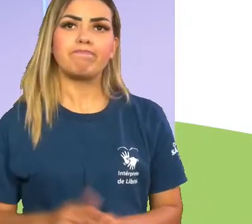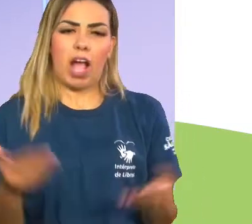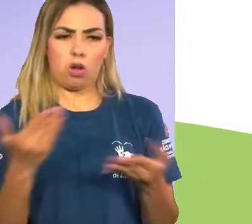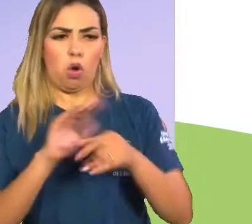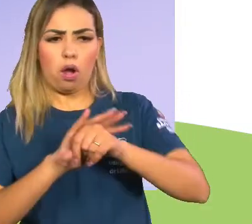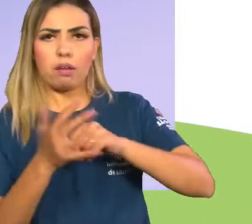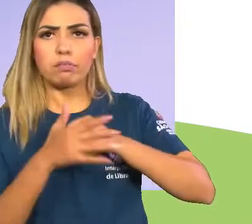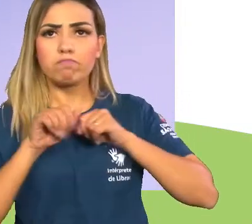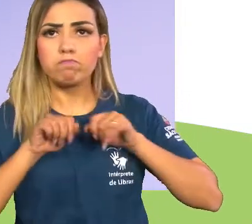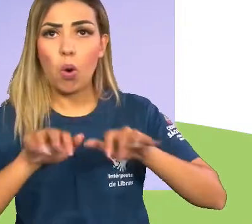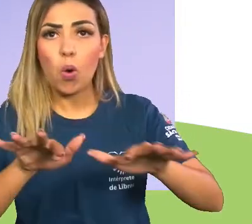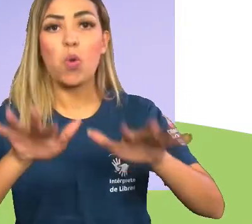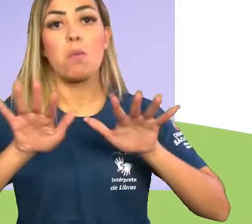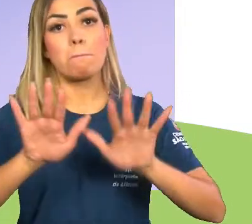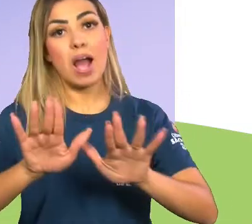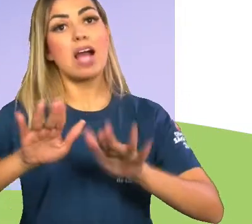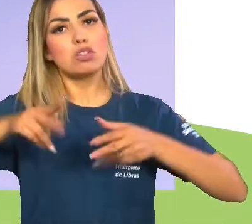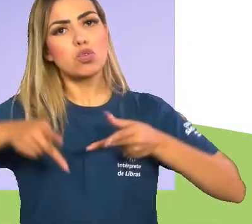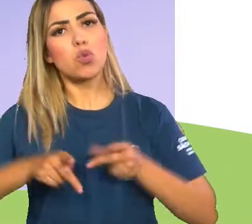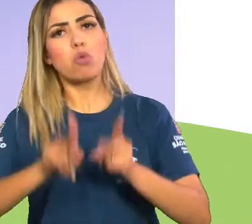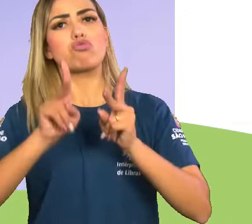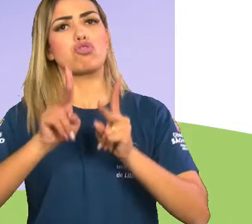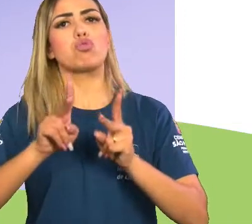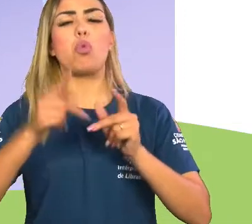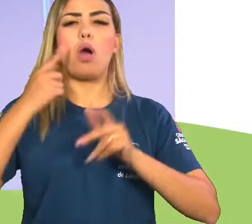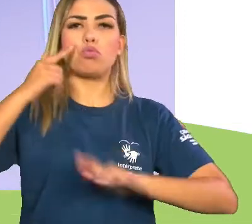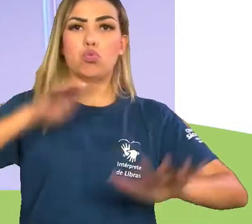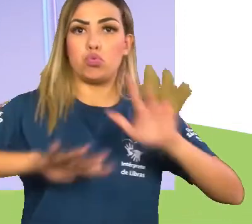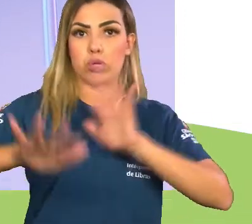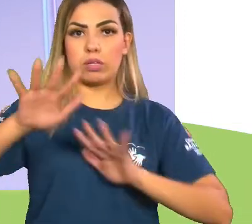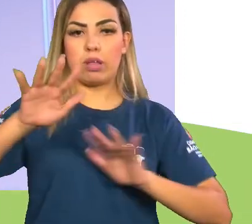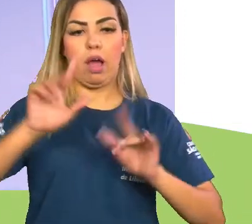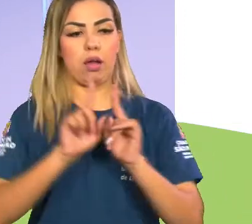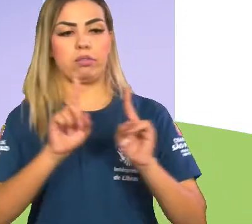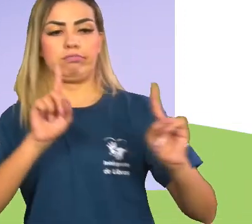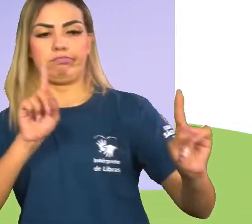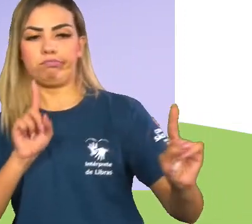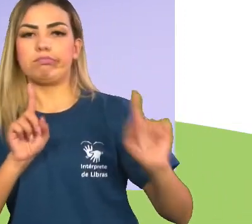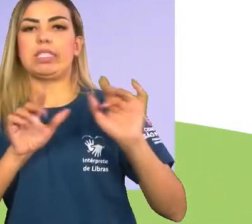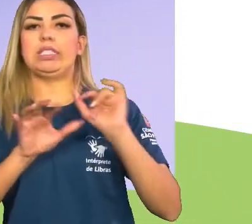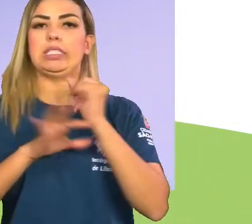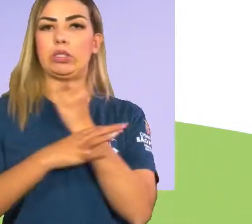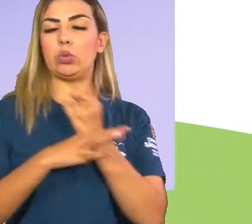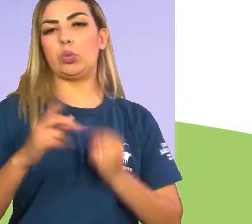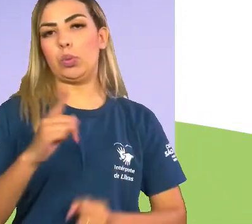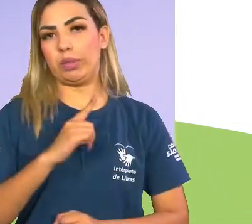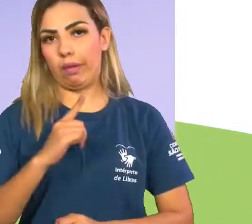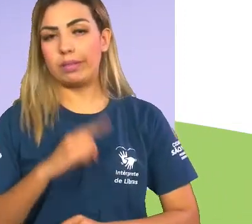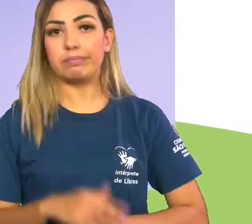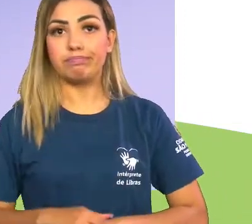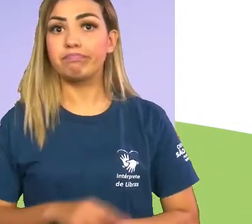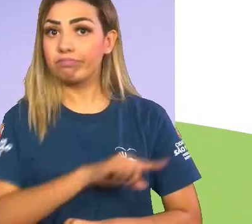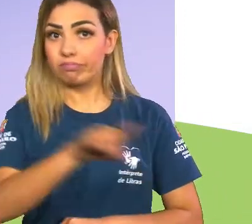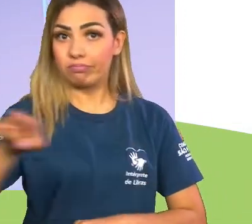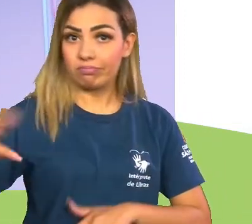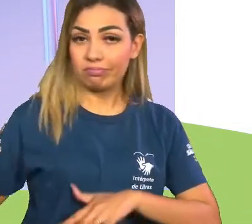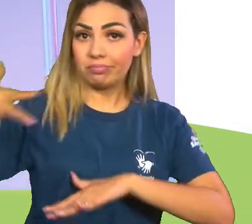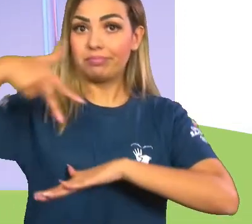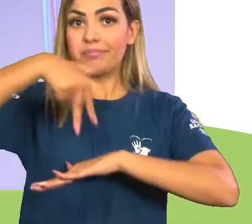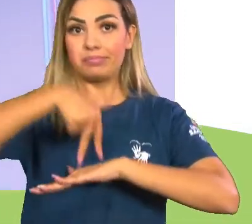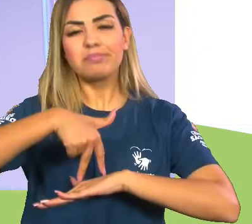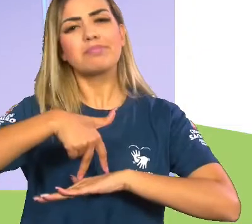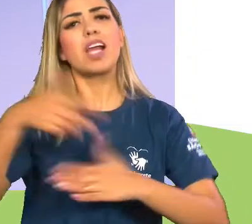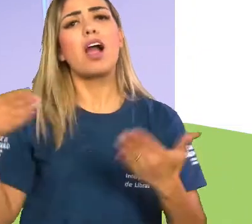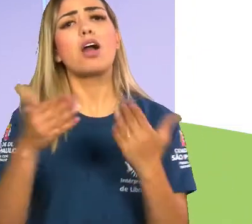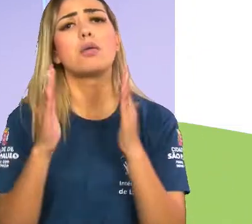mais importante, seguindo a todas as recomendações sanitárias do Estado de São Paulo. A todos que subirem ao palco, eu gostaria de pedir um